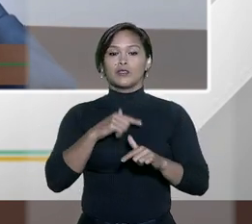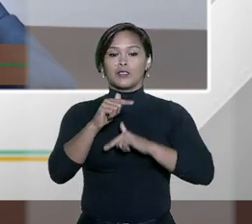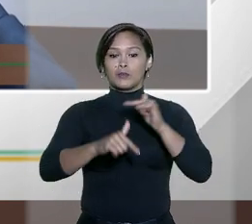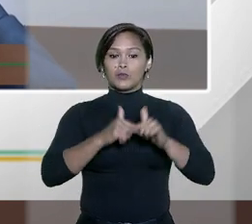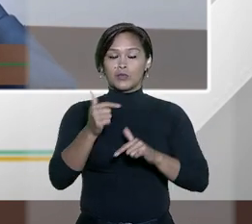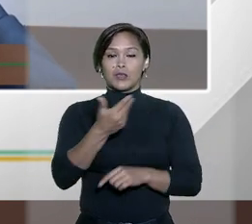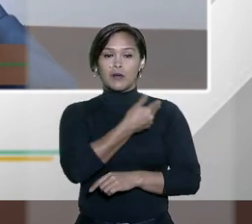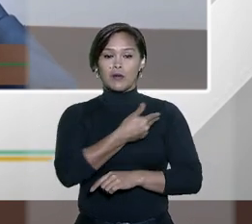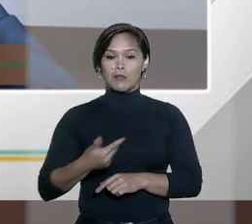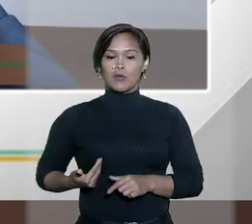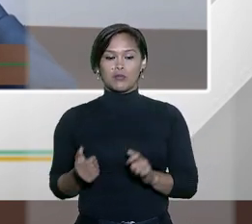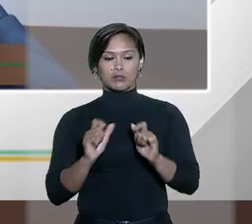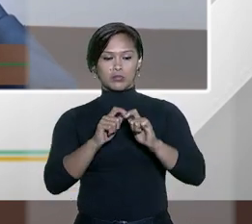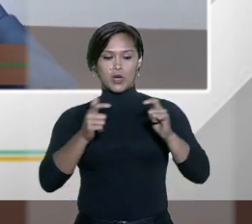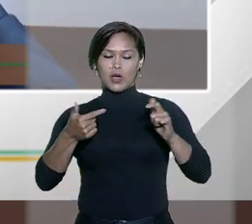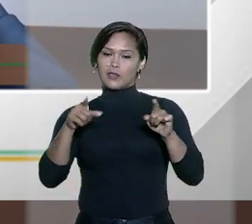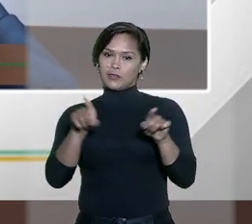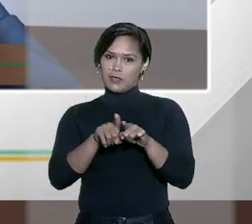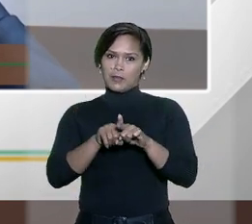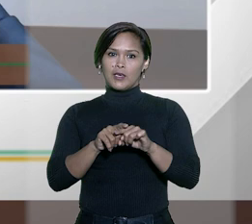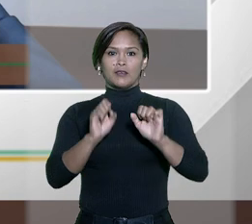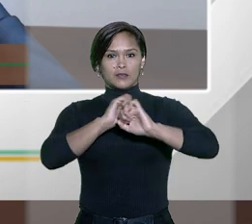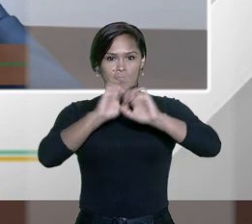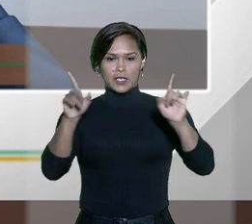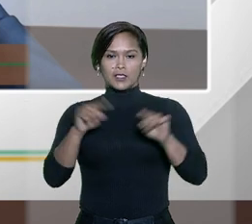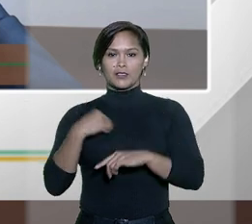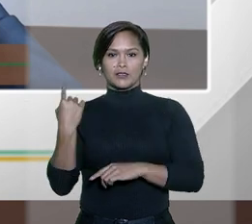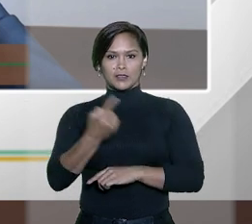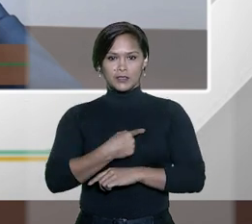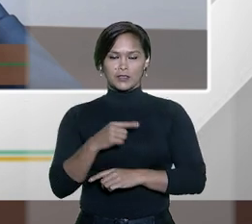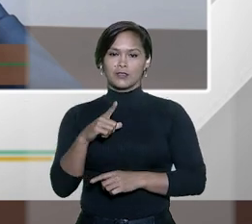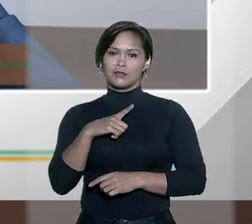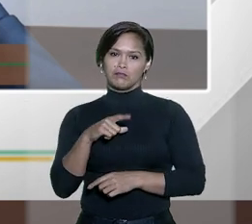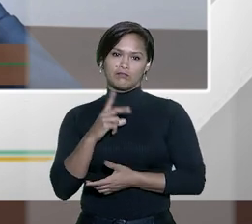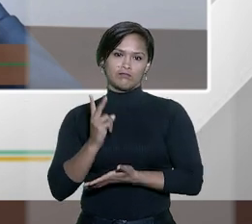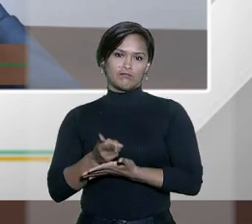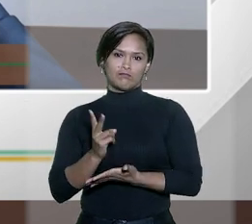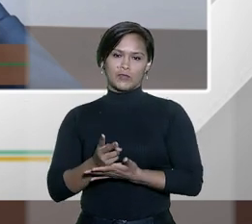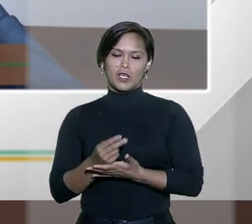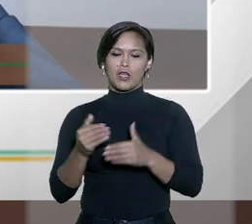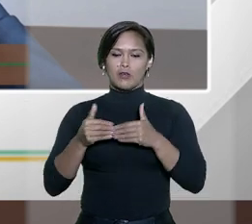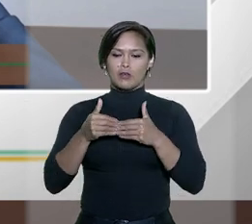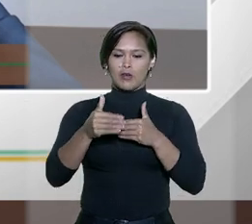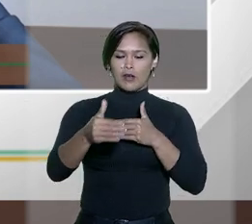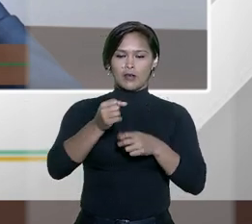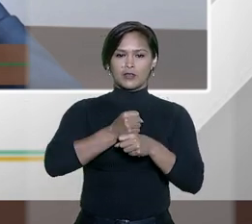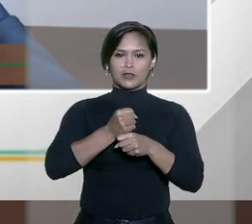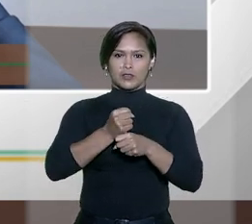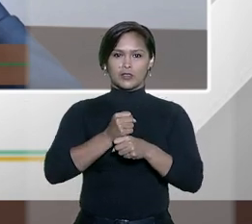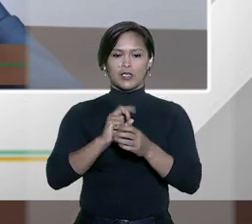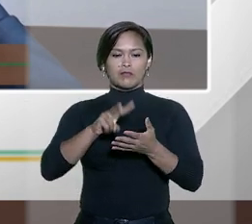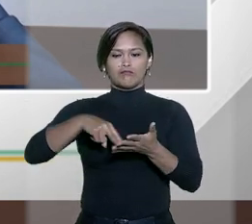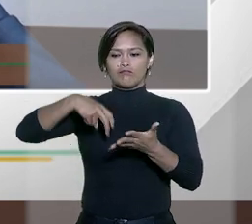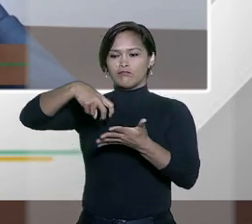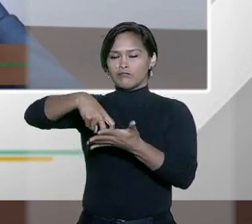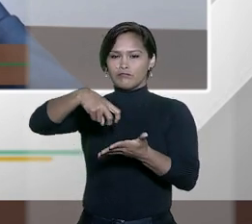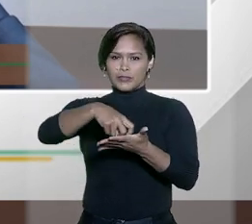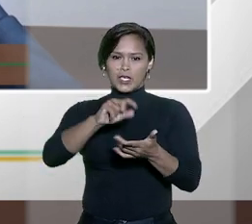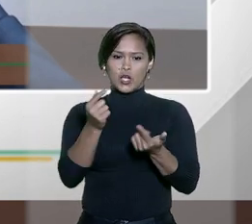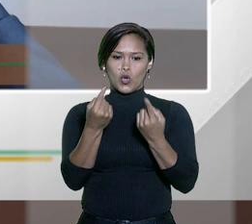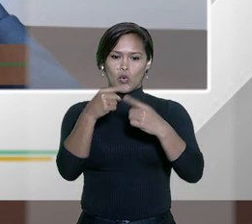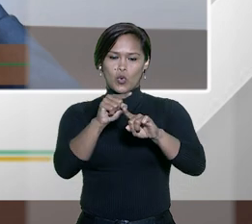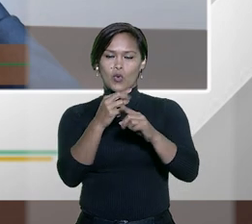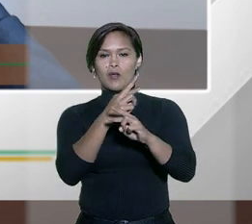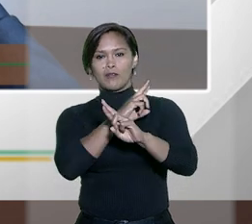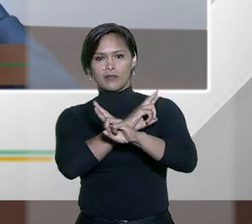serviço público muito grande também. Então, é claro, né, que a gente vai ter, com o passar dos anos, muitas condenações contra a